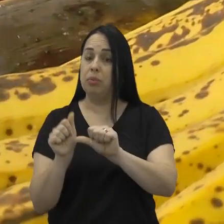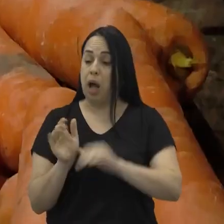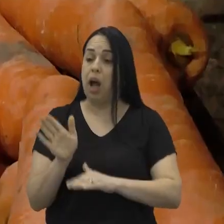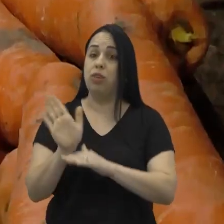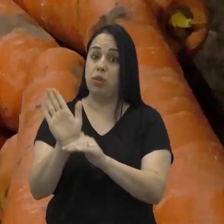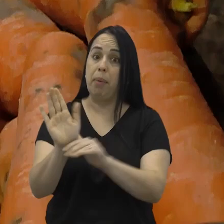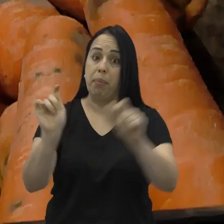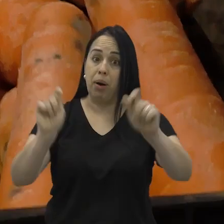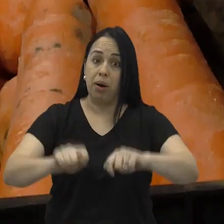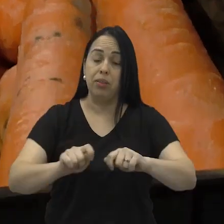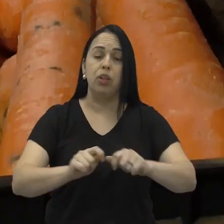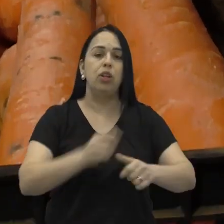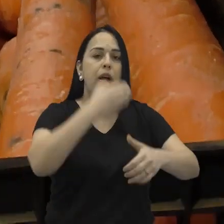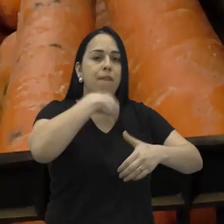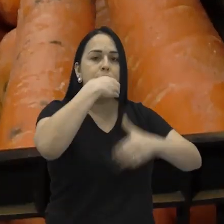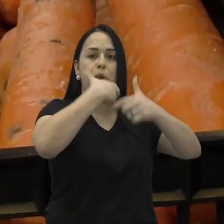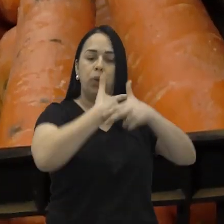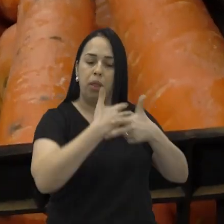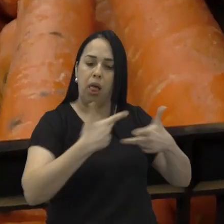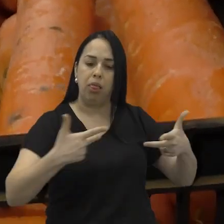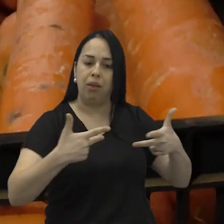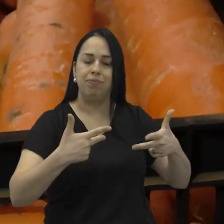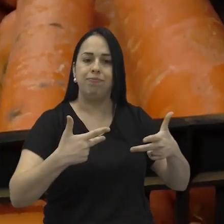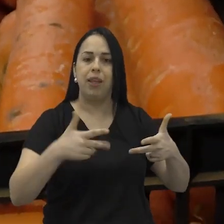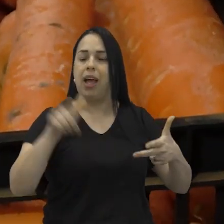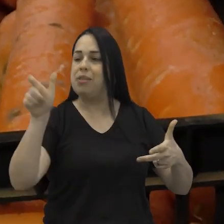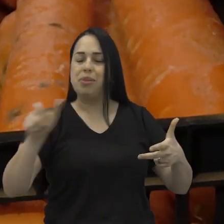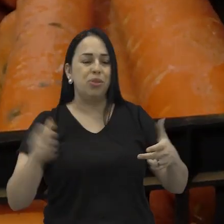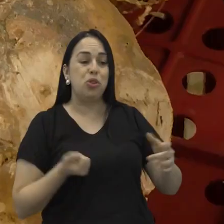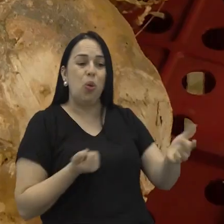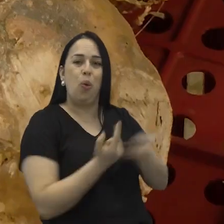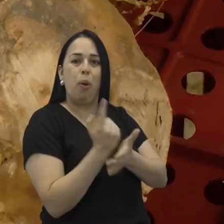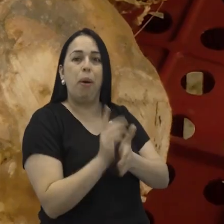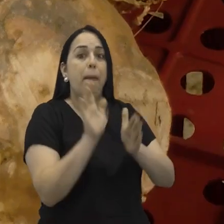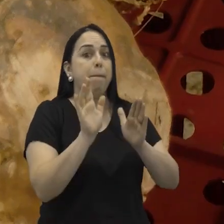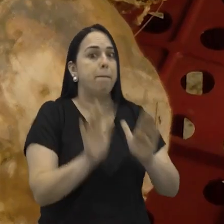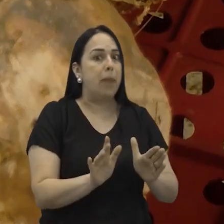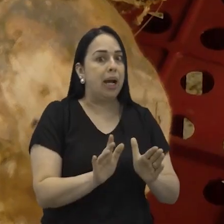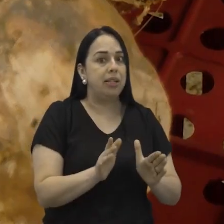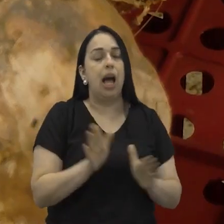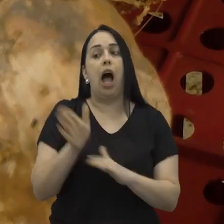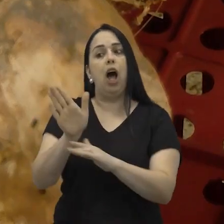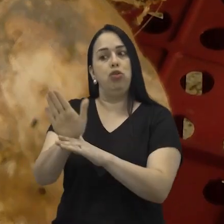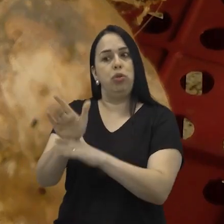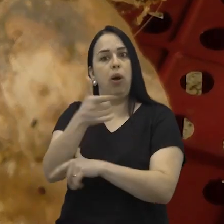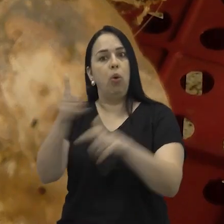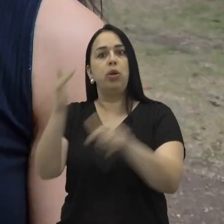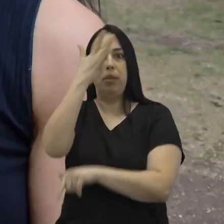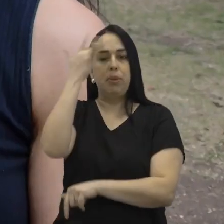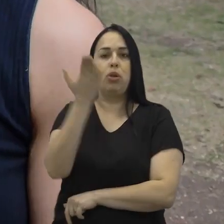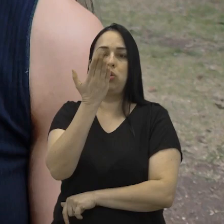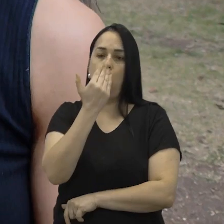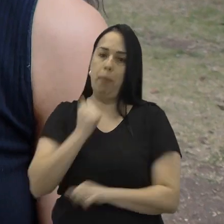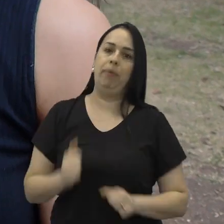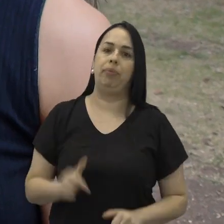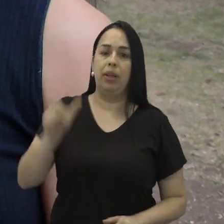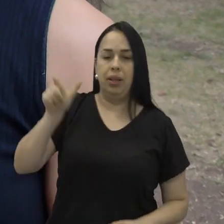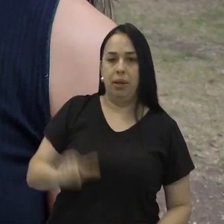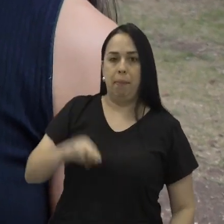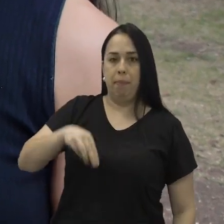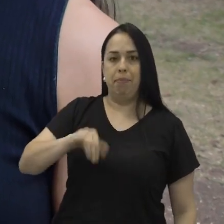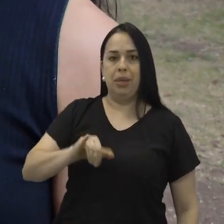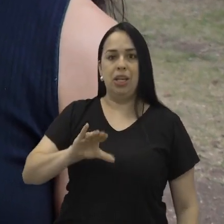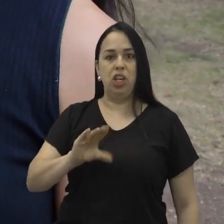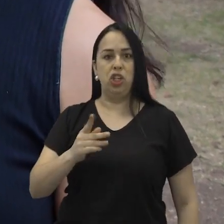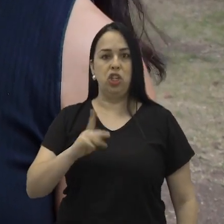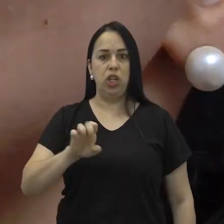social. São frutas e legumes que às vezes não atraem os consumidores, mas tiram a fome de quem precisa. A Michele conhece